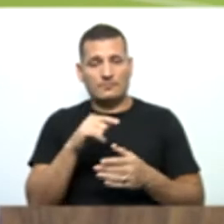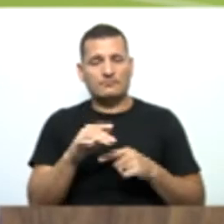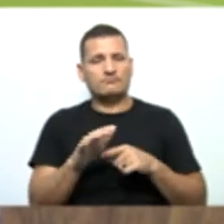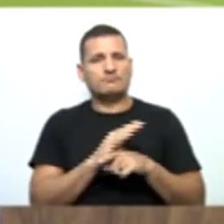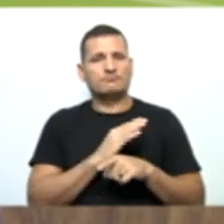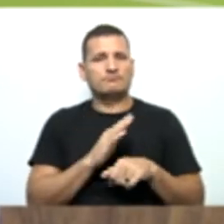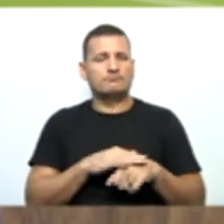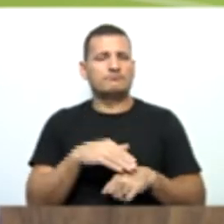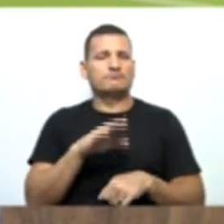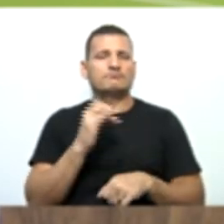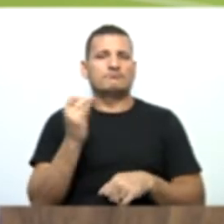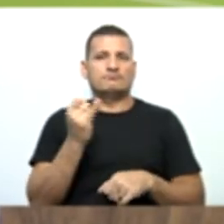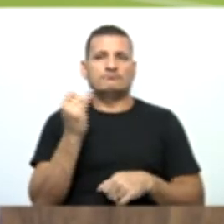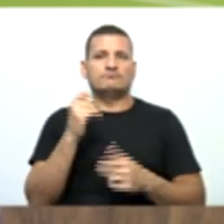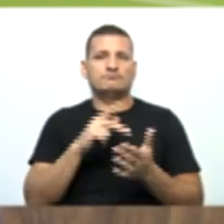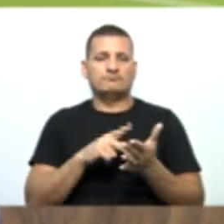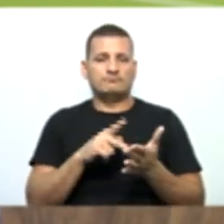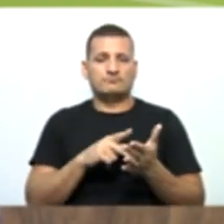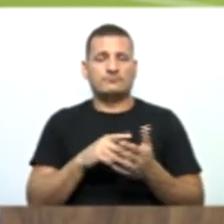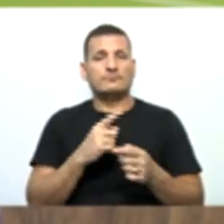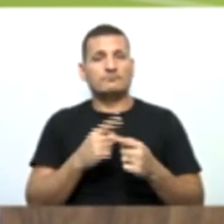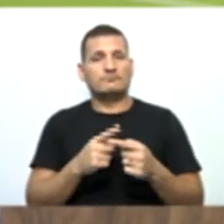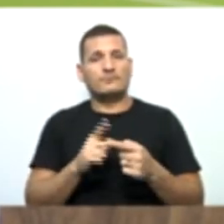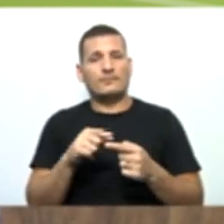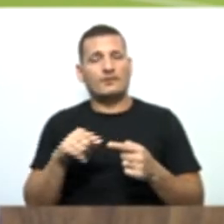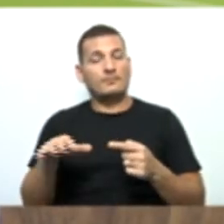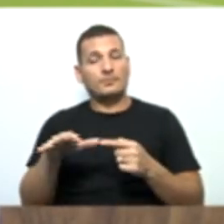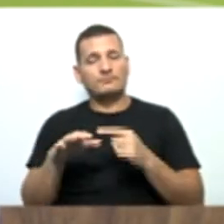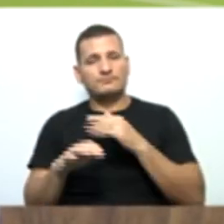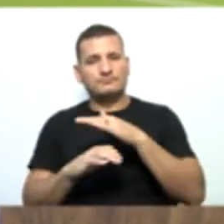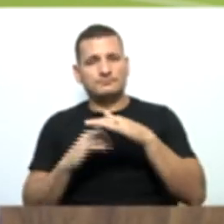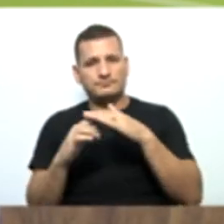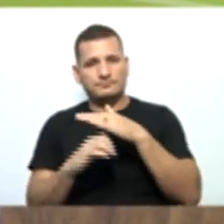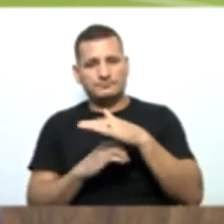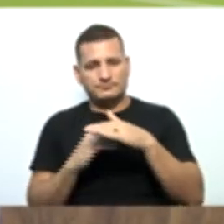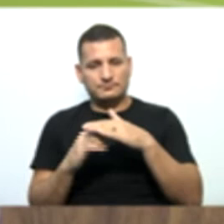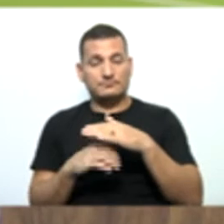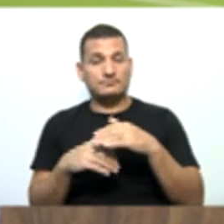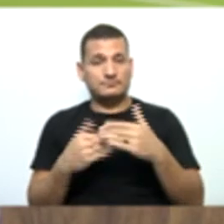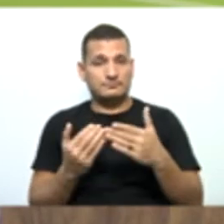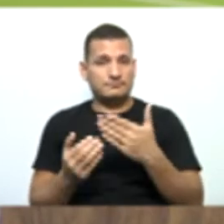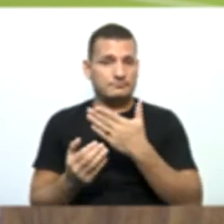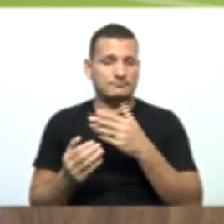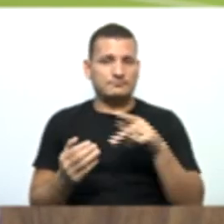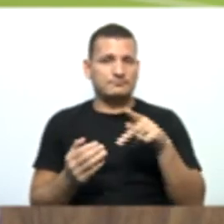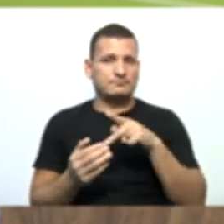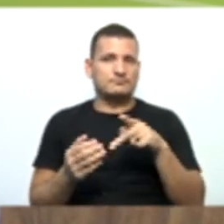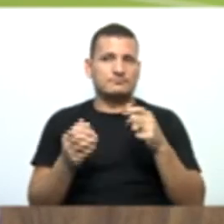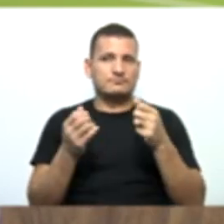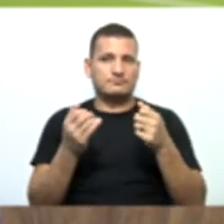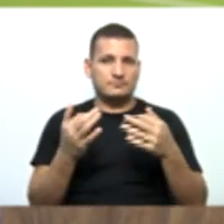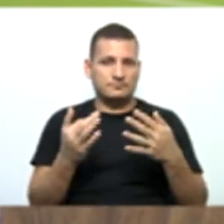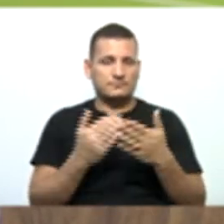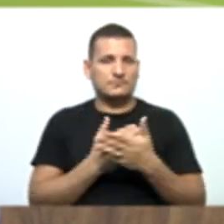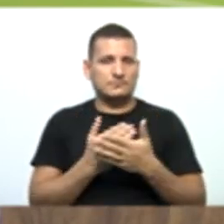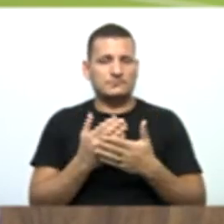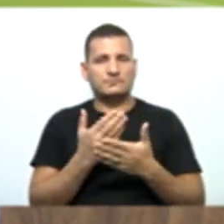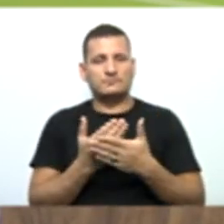importantes. Por quê? Porque envolve o mundo dos negócios. Então, como o professor mesmo falou no começo da aula,